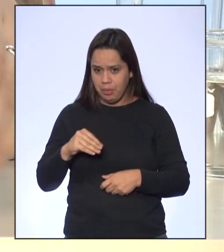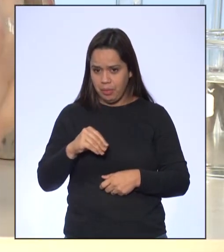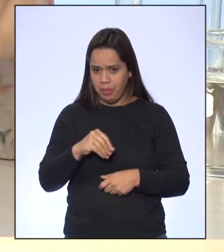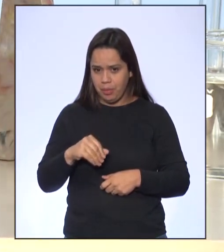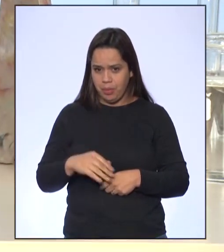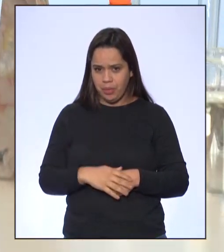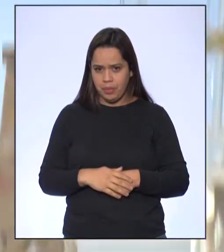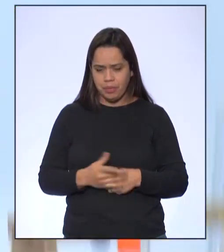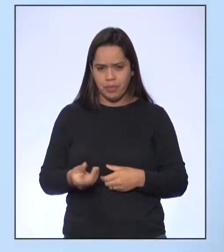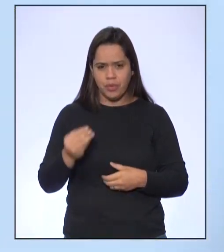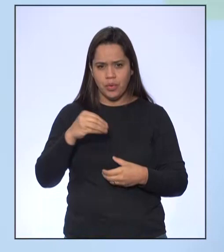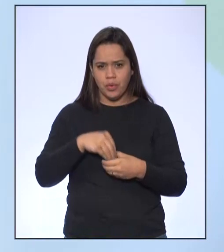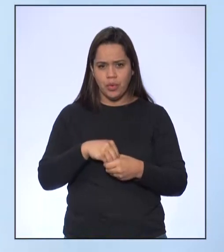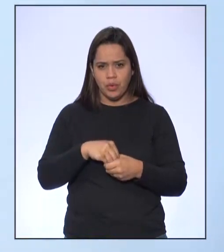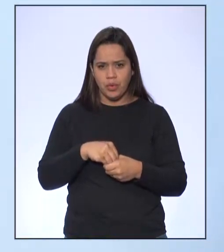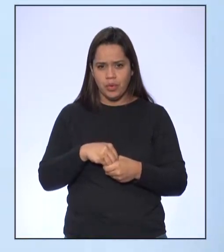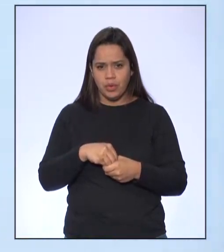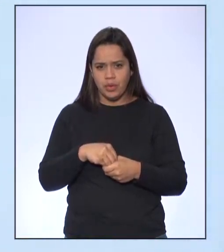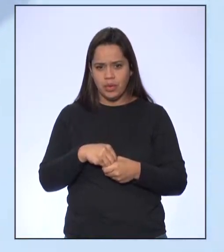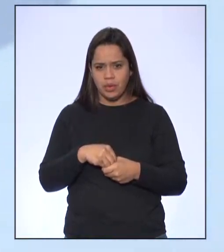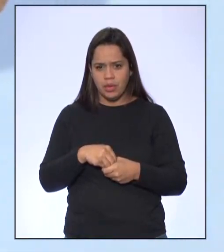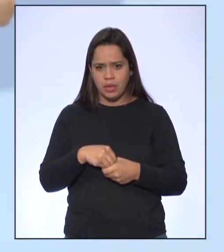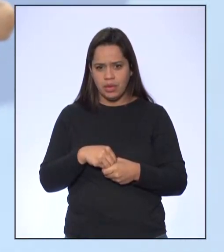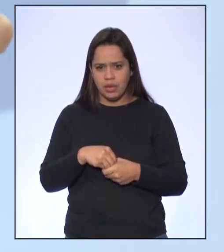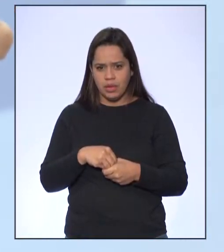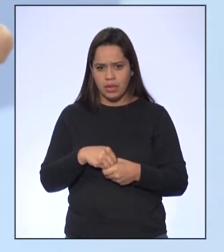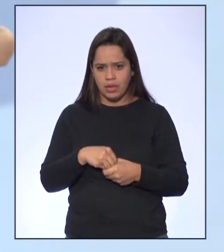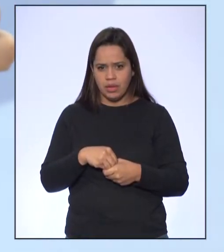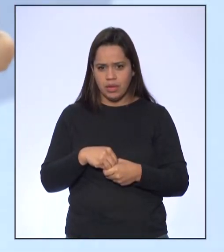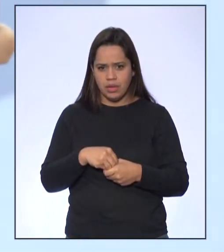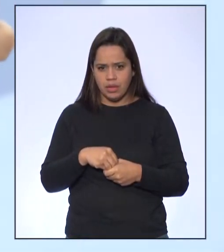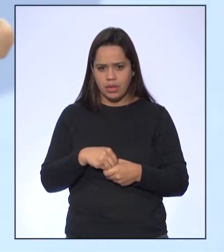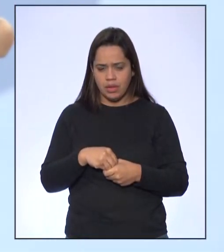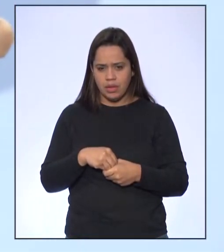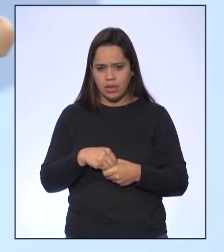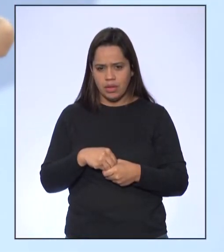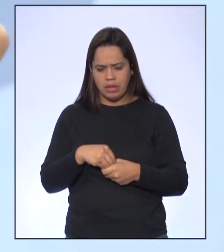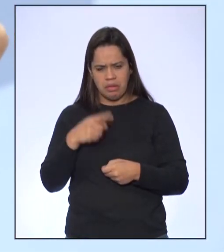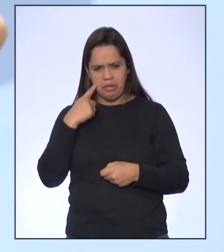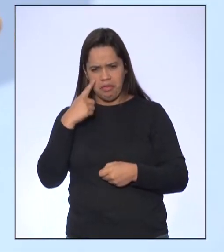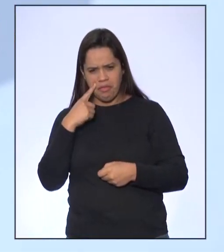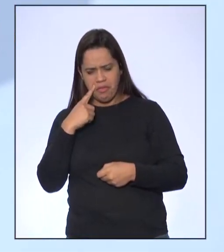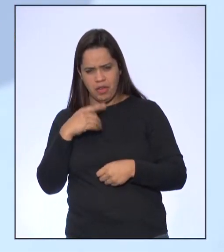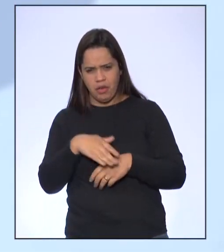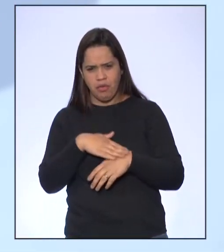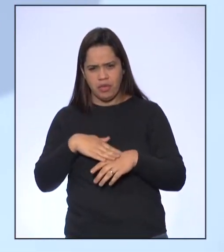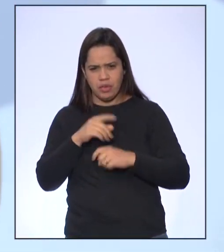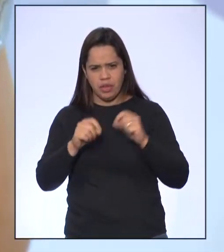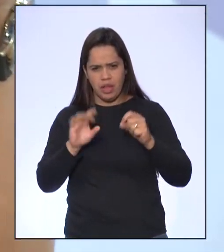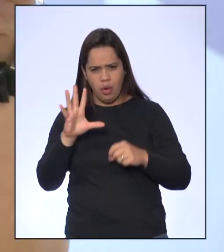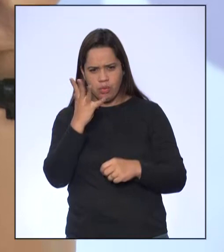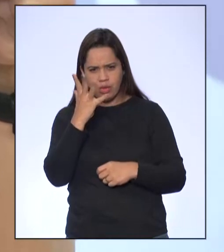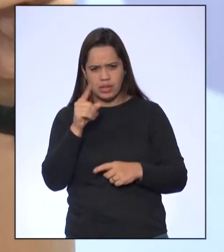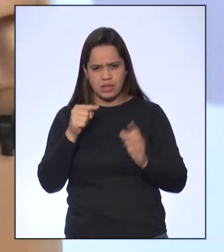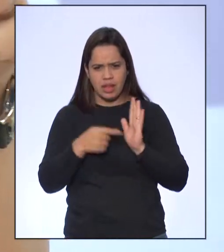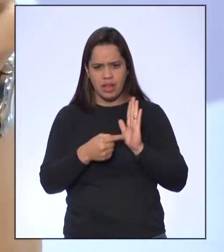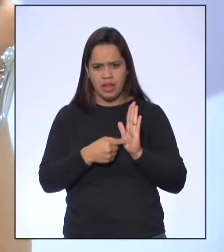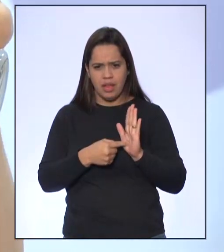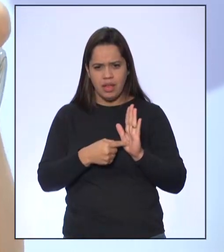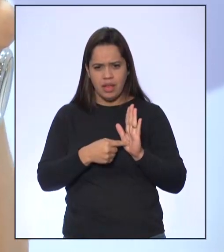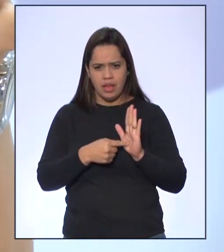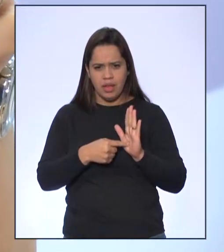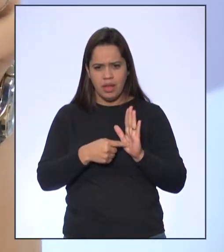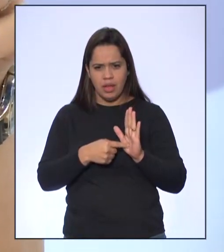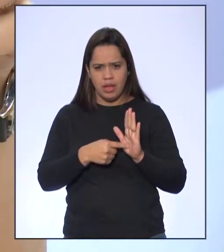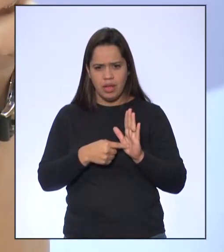E o que eu coloquei aqui foi água. Será que alguém está aí conversando com você? Fala para mim o que aconteceu aqui, gente. Vamos